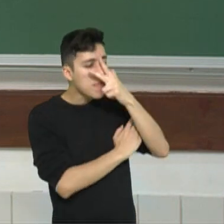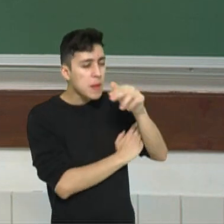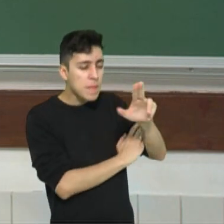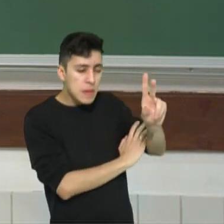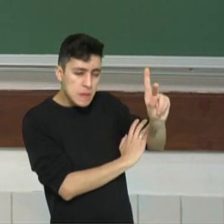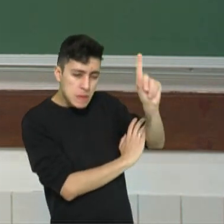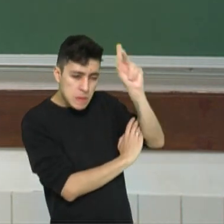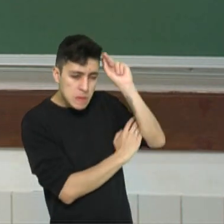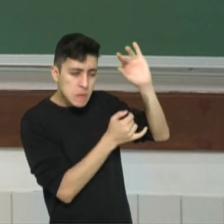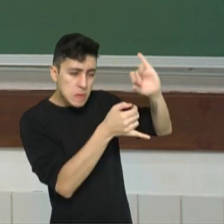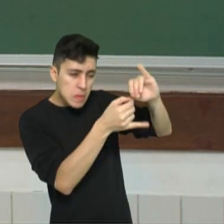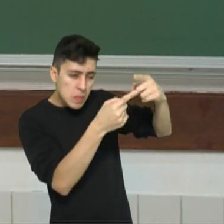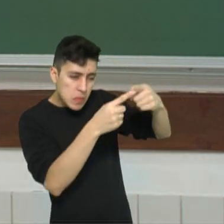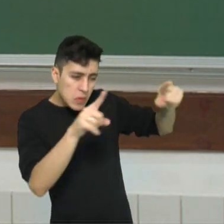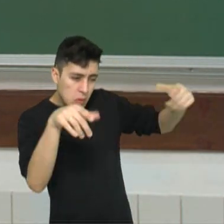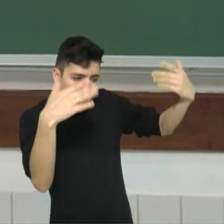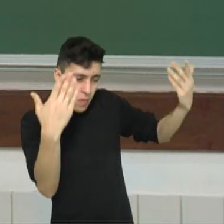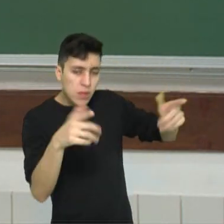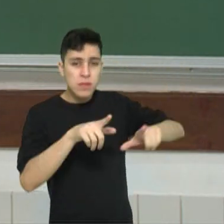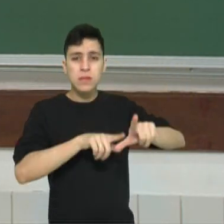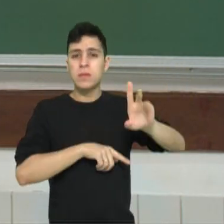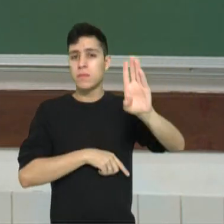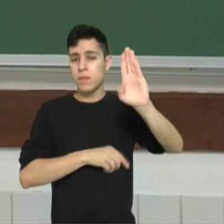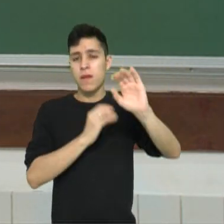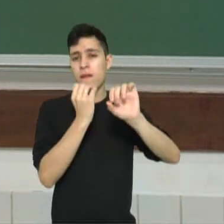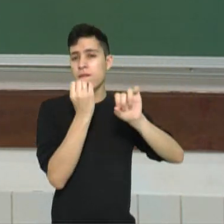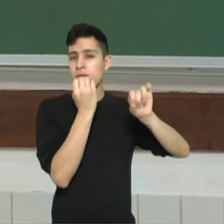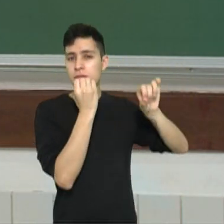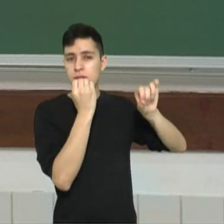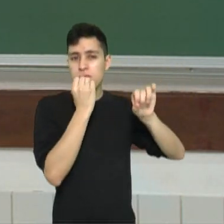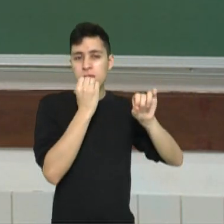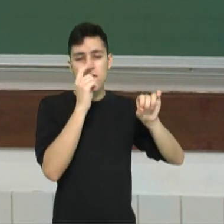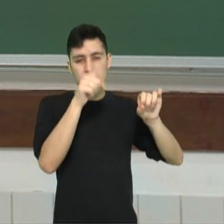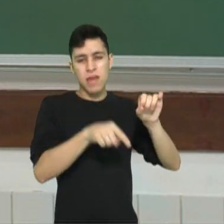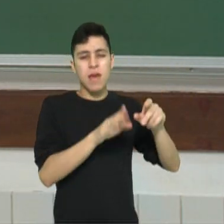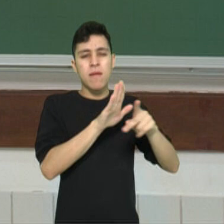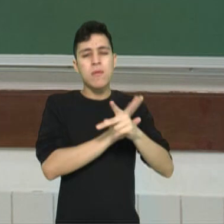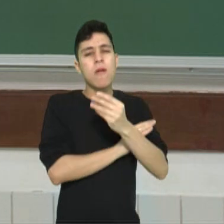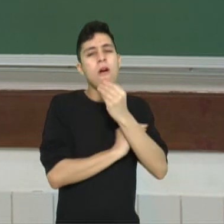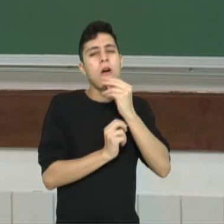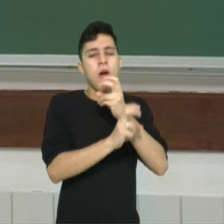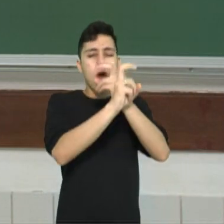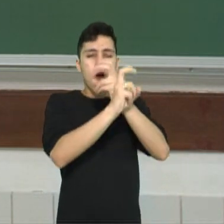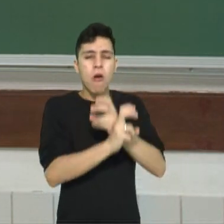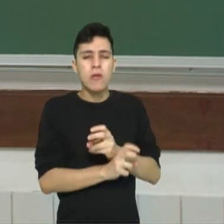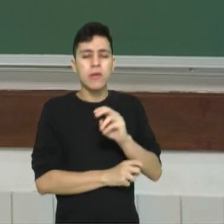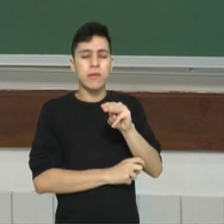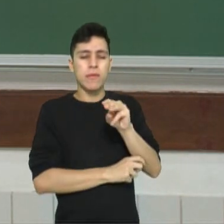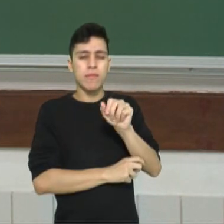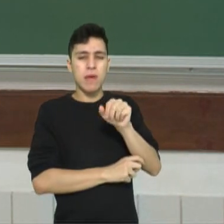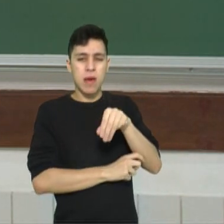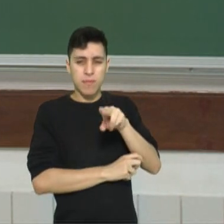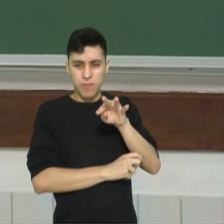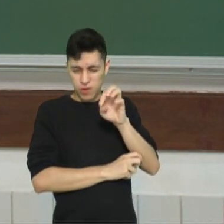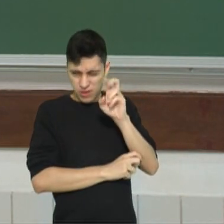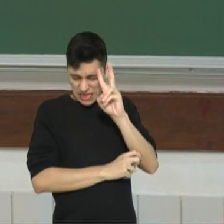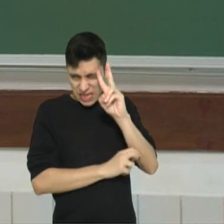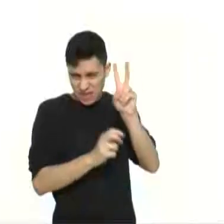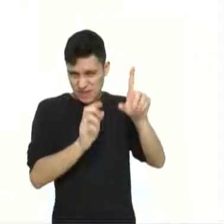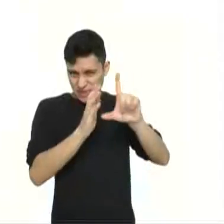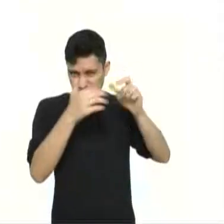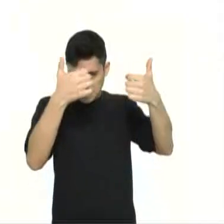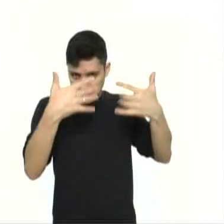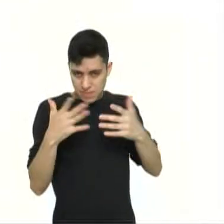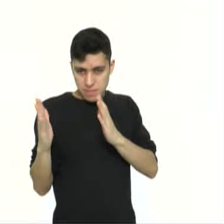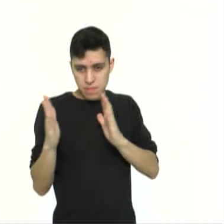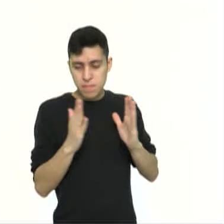antigo seria então a letra B, flauta, que é o que temos ali com ossos de mamutes. Avançando então para a próxima tela, vamos lá então,